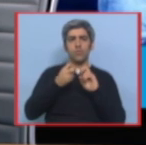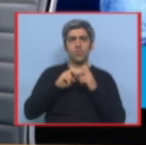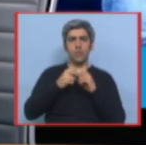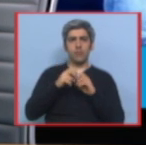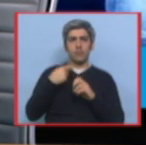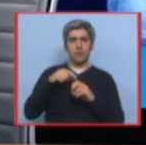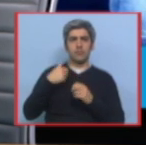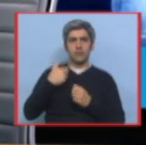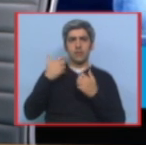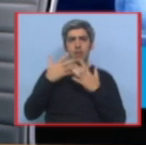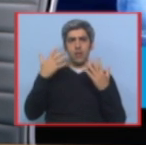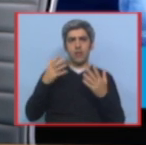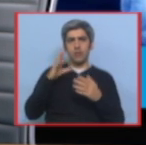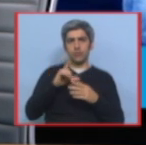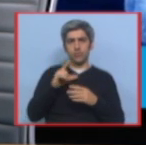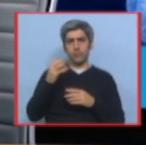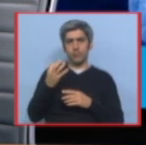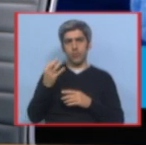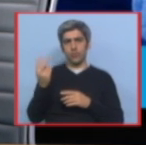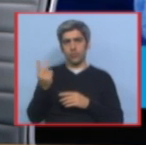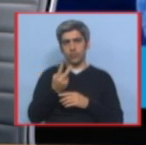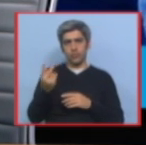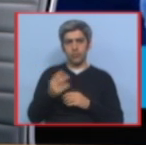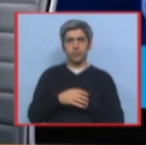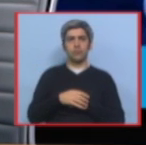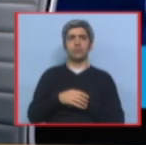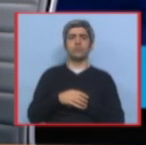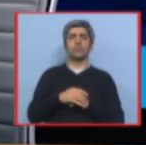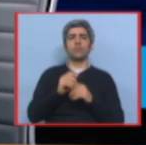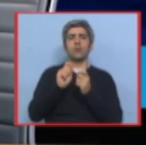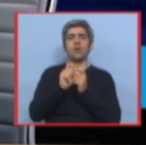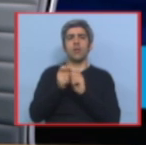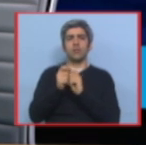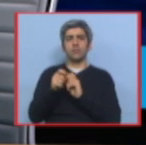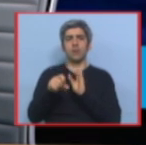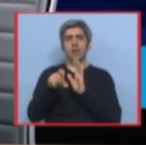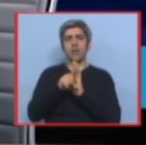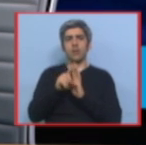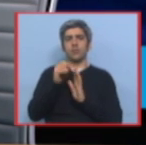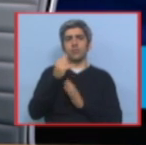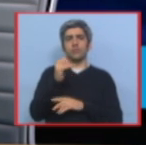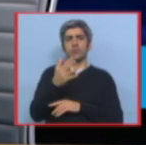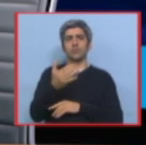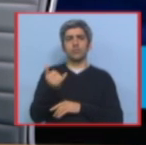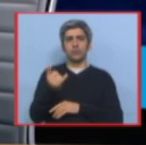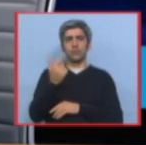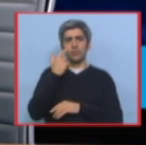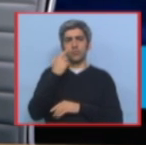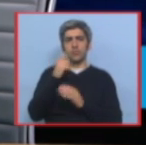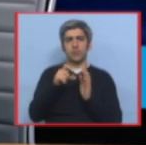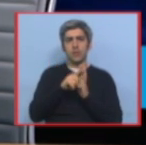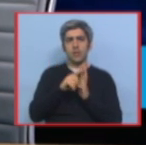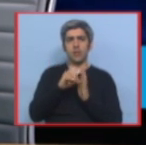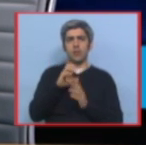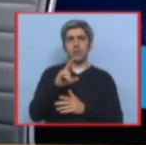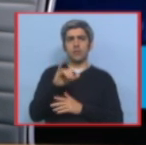temos nas grandes cidades, Lisboa e Porto. A alteração à lei em 2012, conhecida como a Lei Cristas,